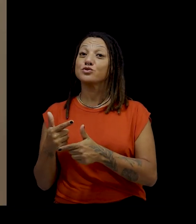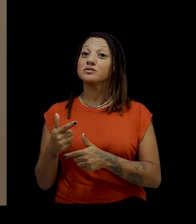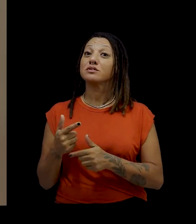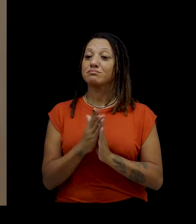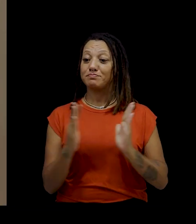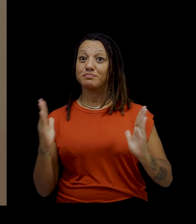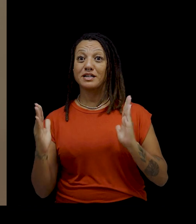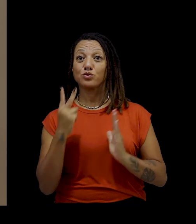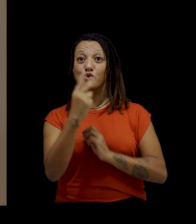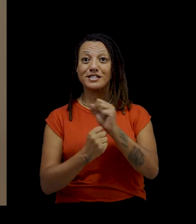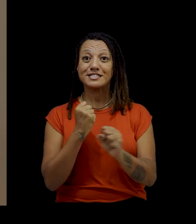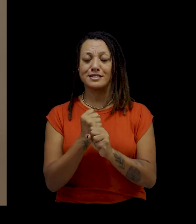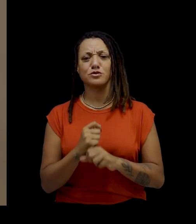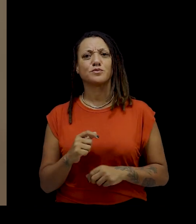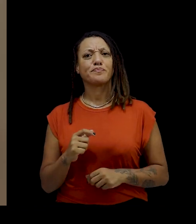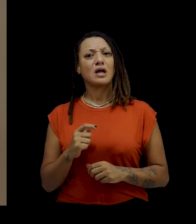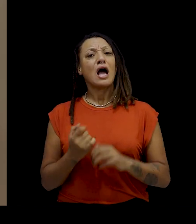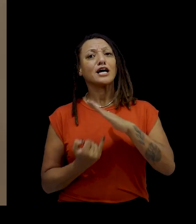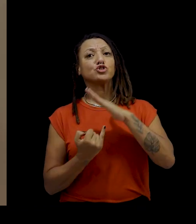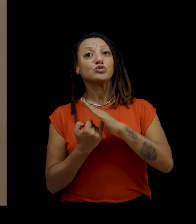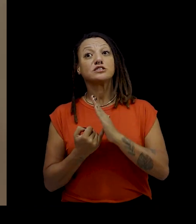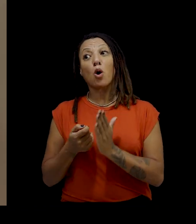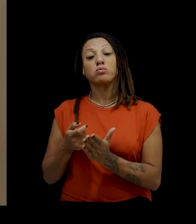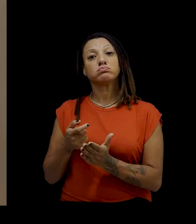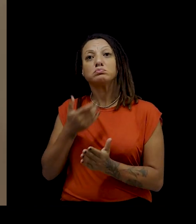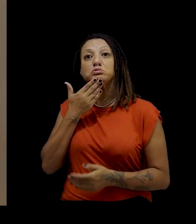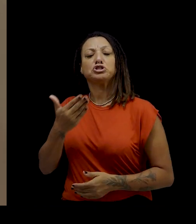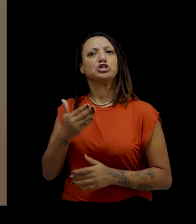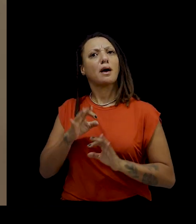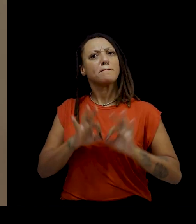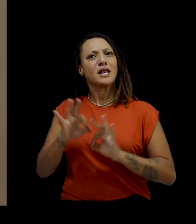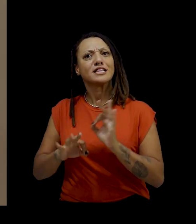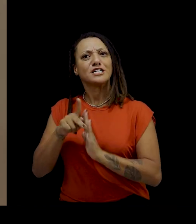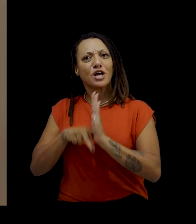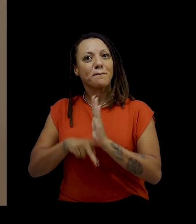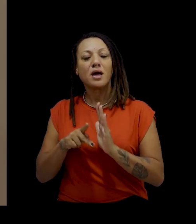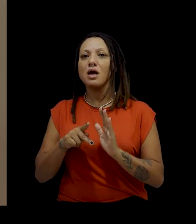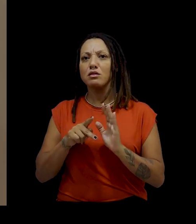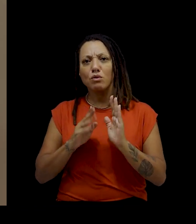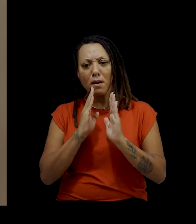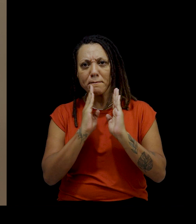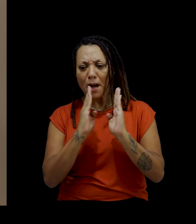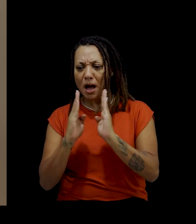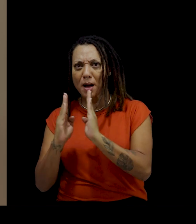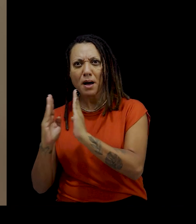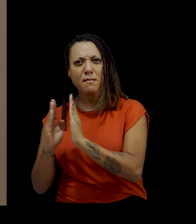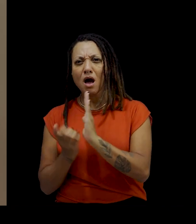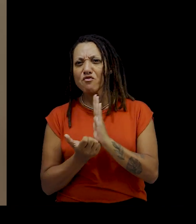anos. Então, ele tinha uma exigência institucional de muito planejamento. Tinham diversas entregas e